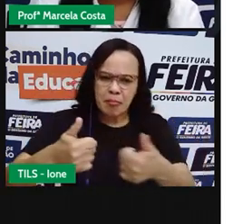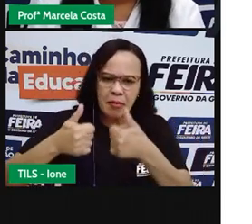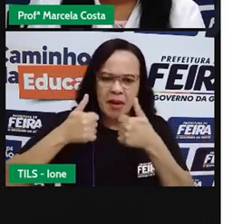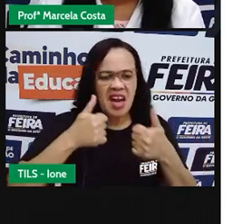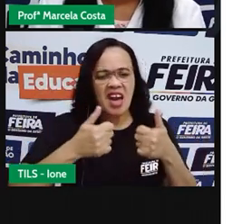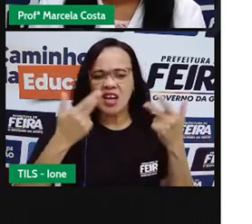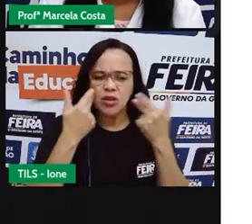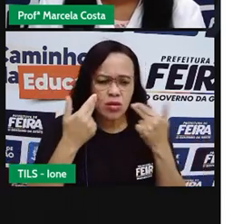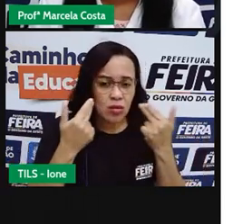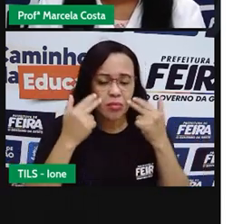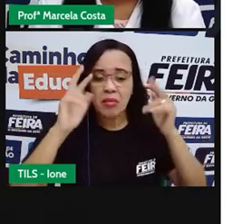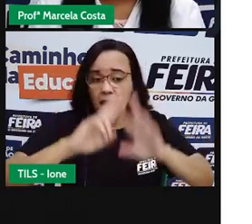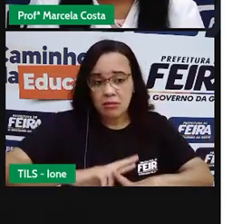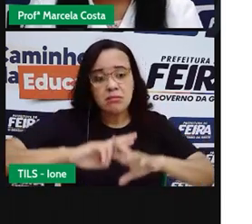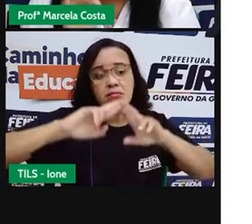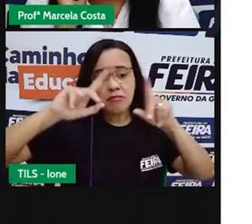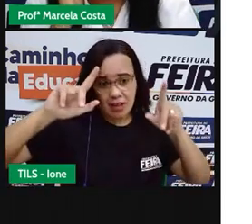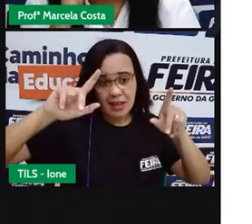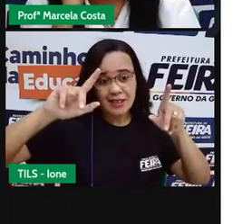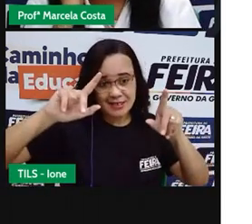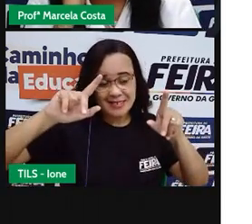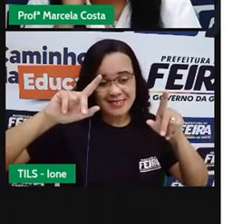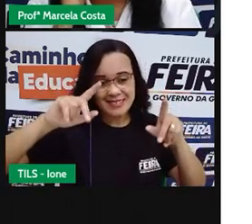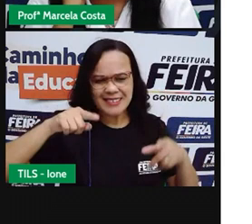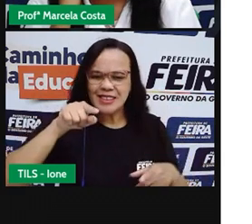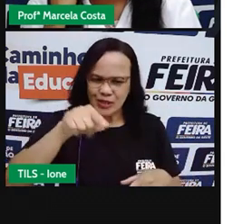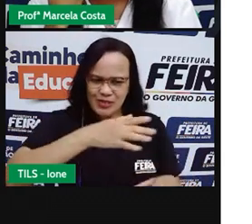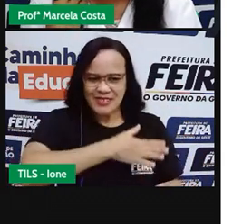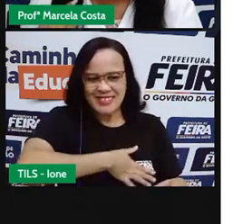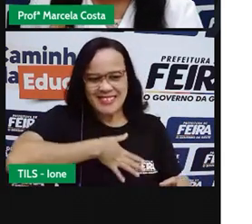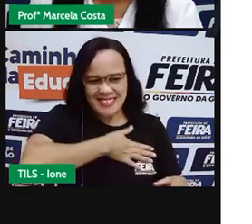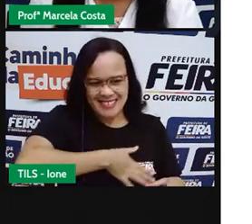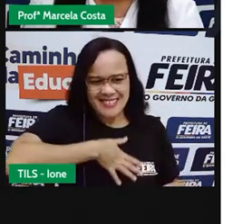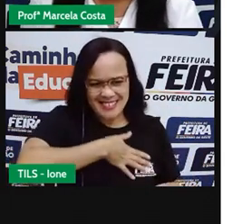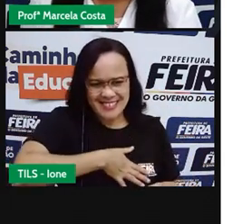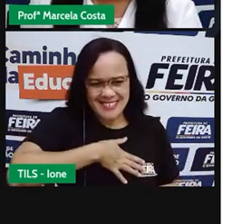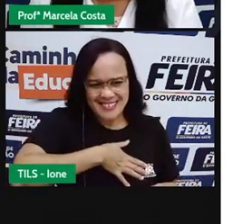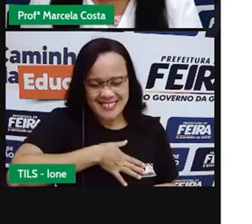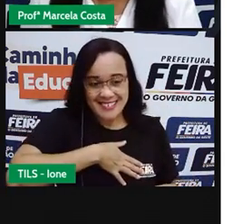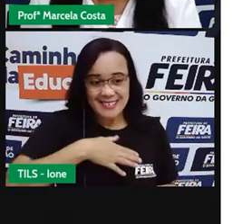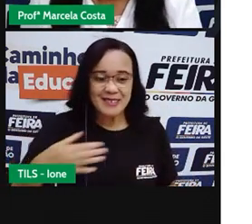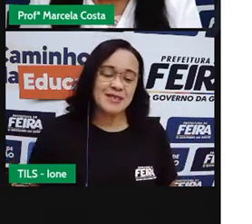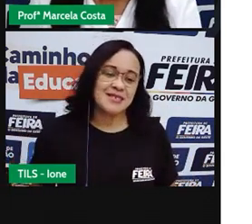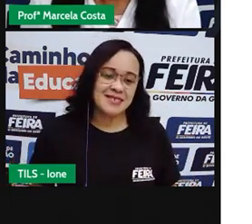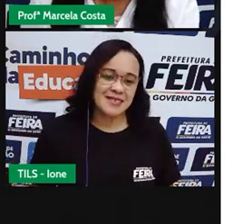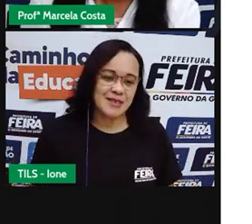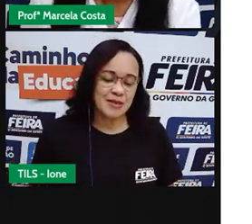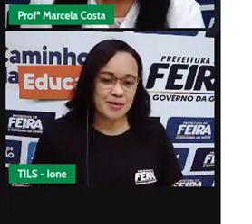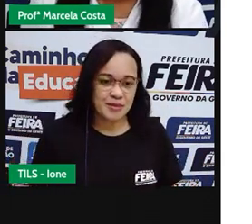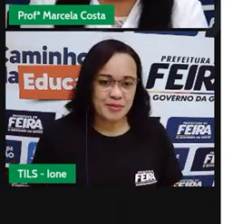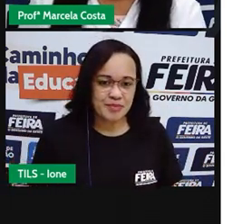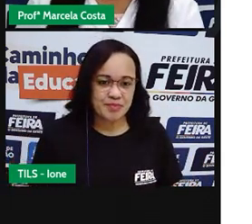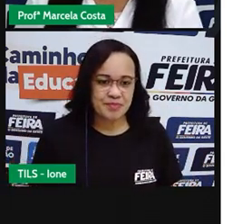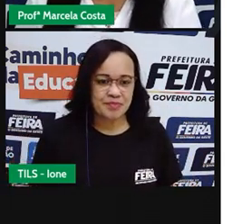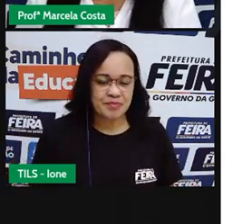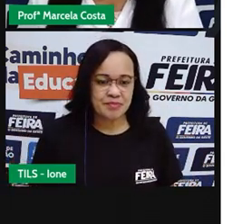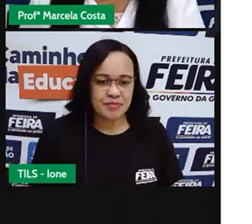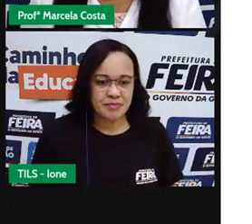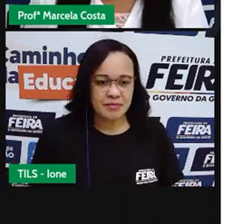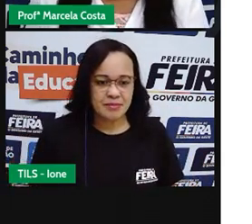Diferente. Vocês gostaram, crianças? E como